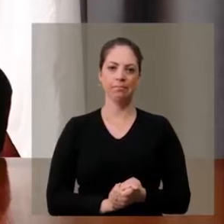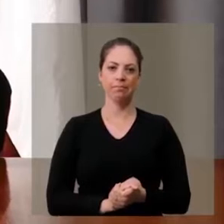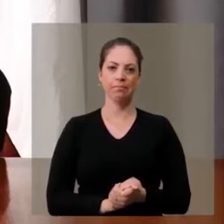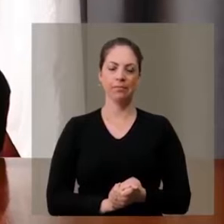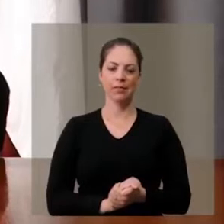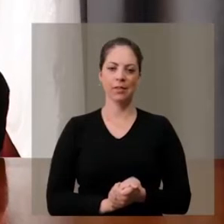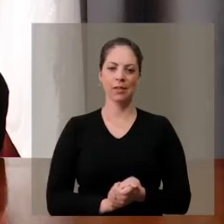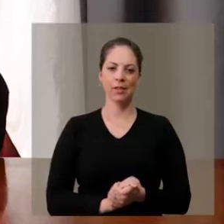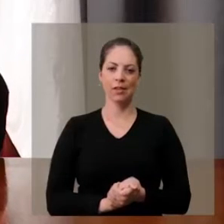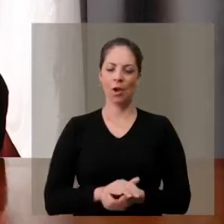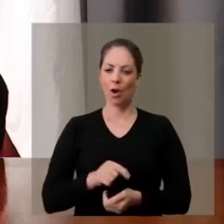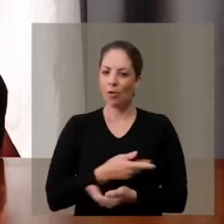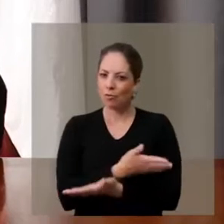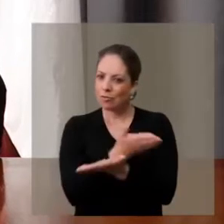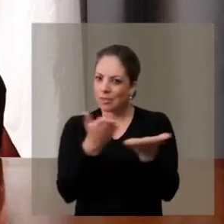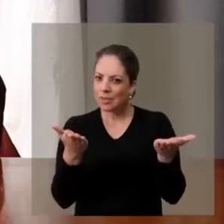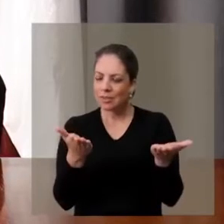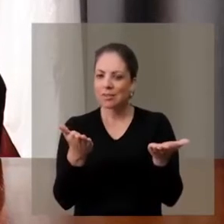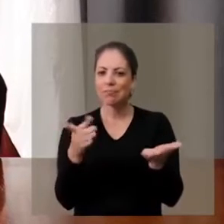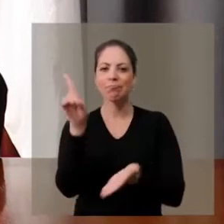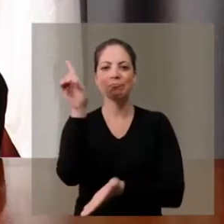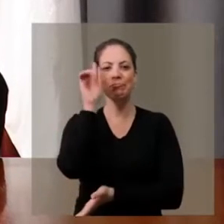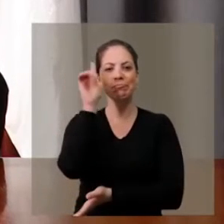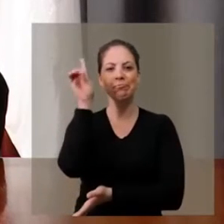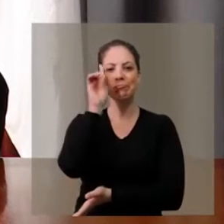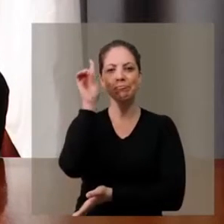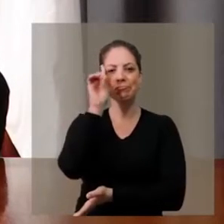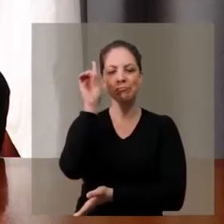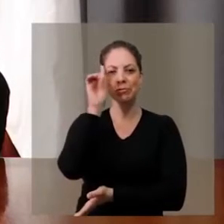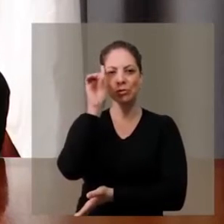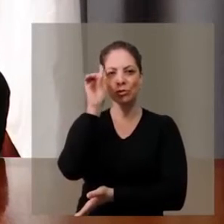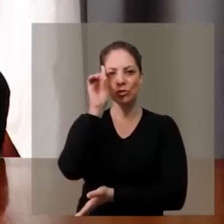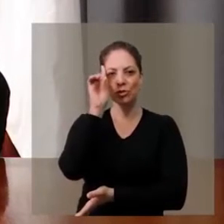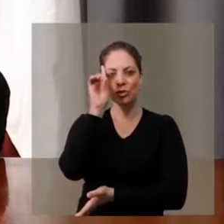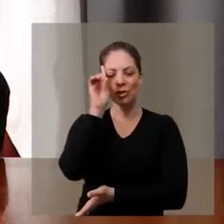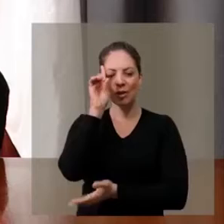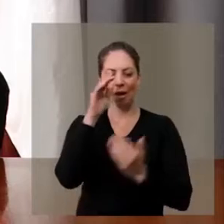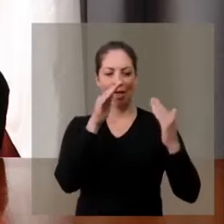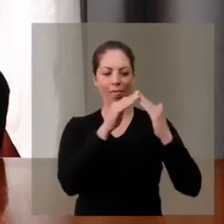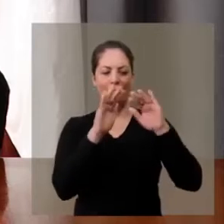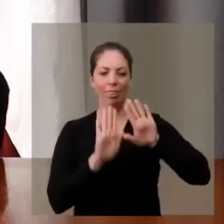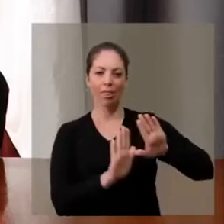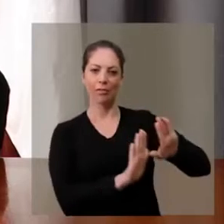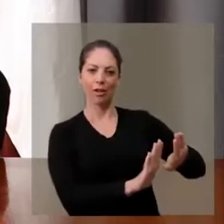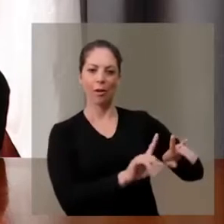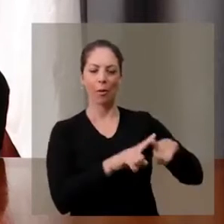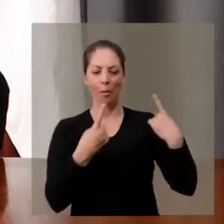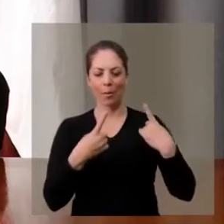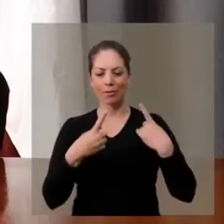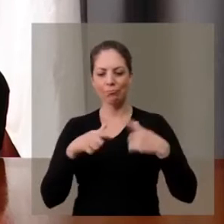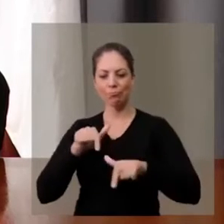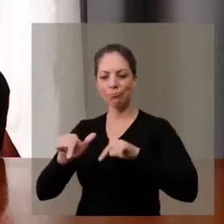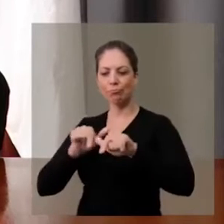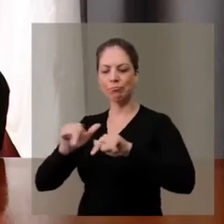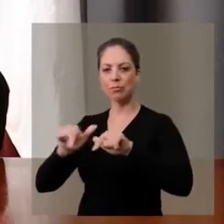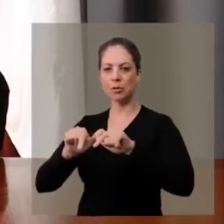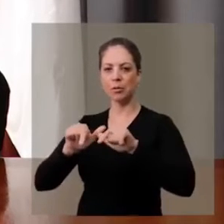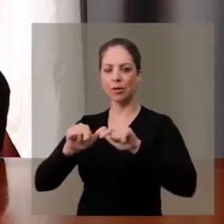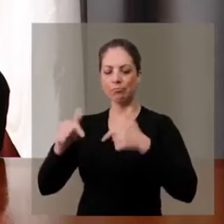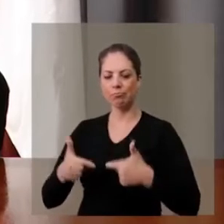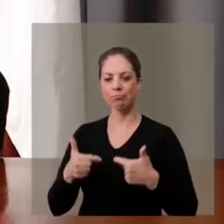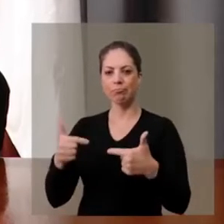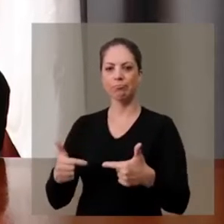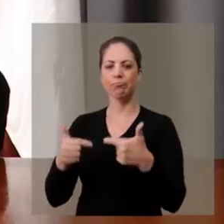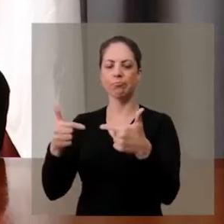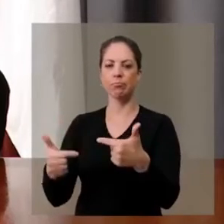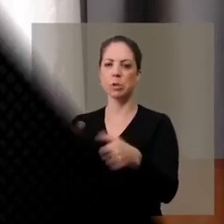Alverne, Glória, Belvedere e Jacobi. Ao todo, são 82 servidores da saúde que estão afastados de